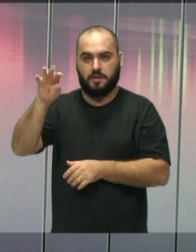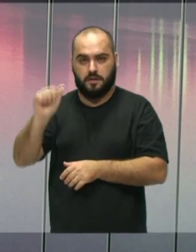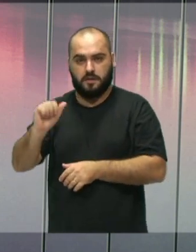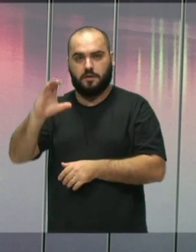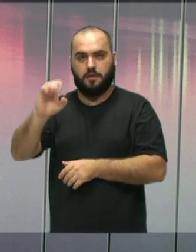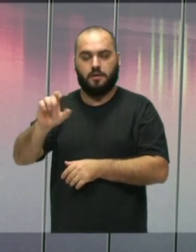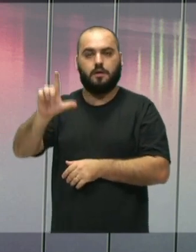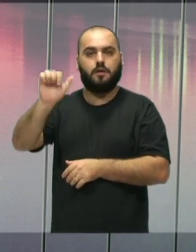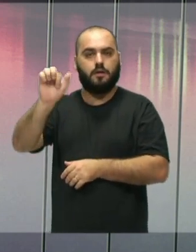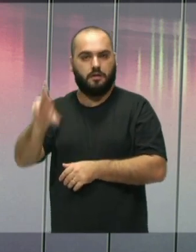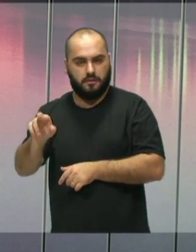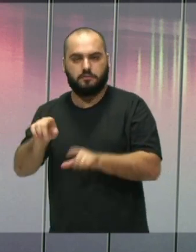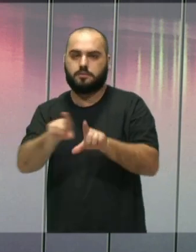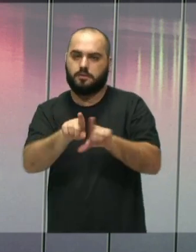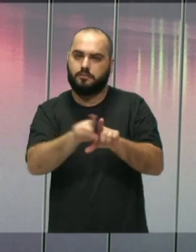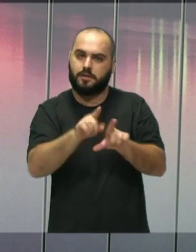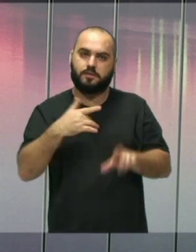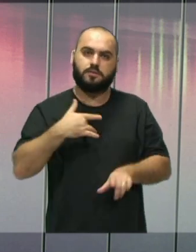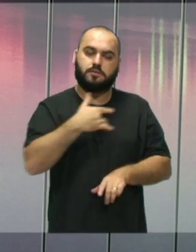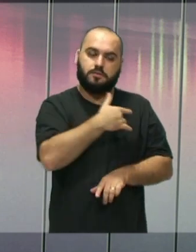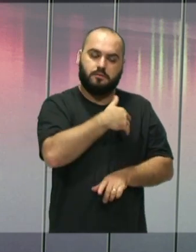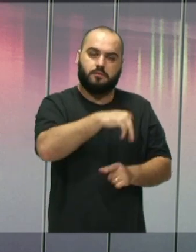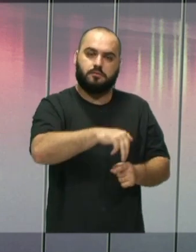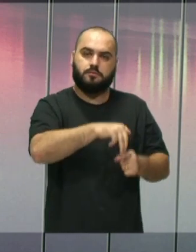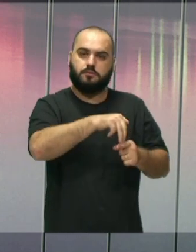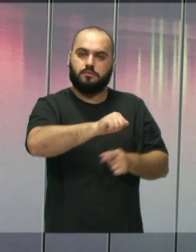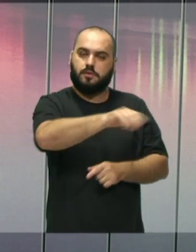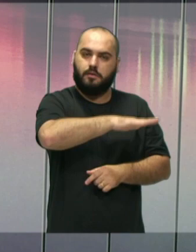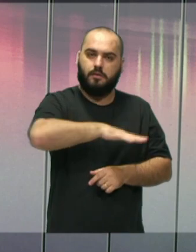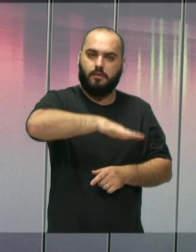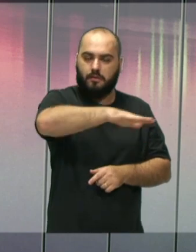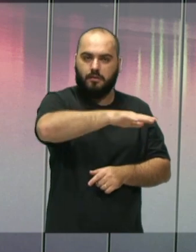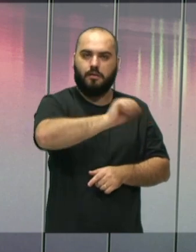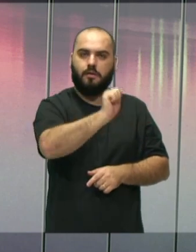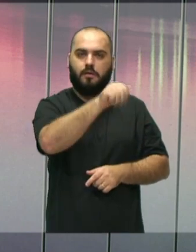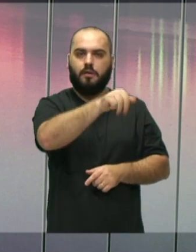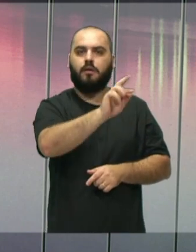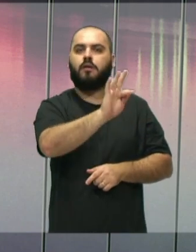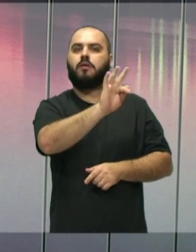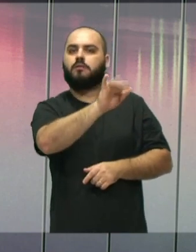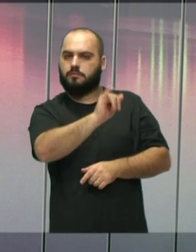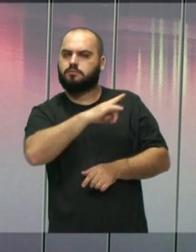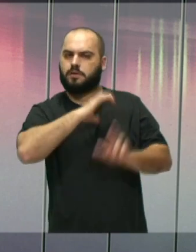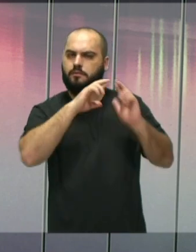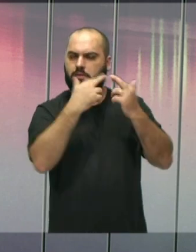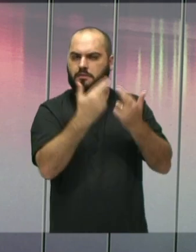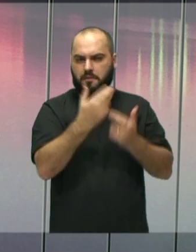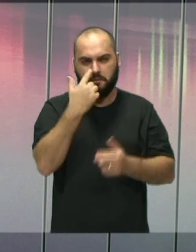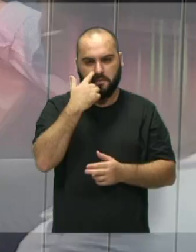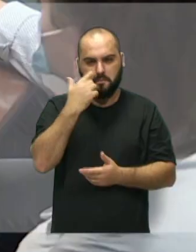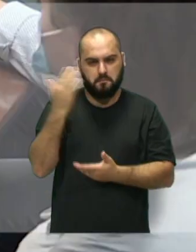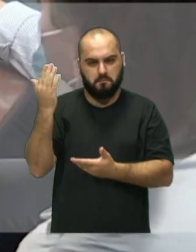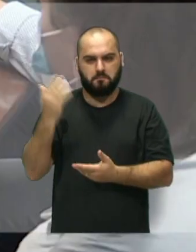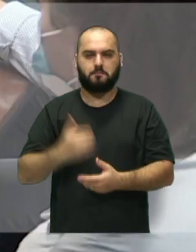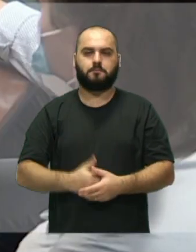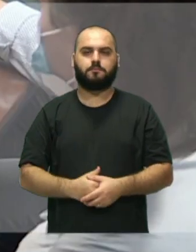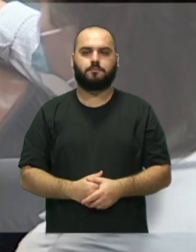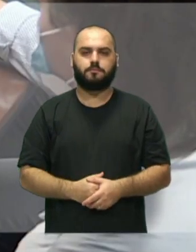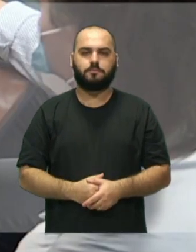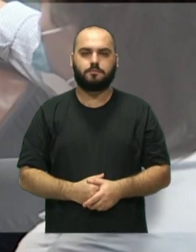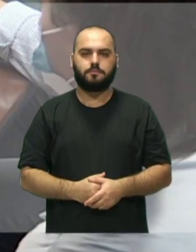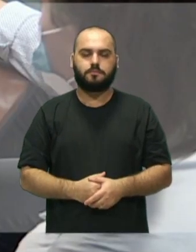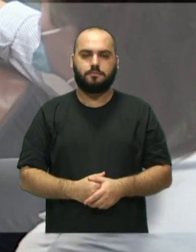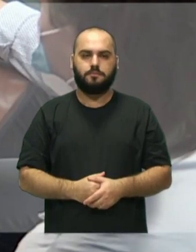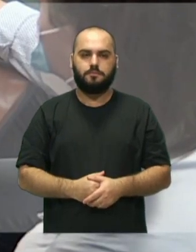intermunicipal de saúde aqui da re já participaram de uma reunião aqui no legislativo confira o